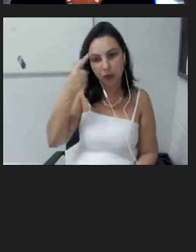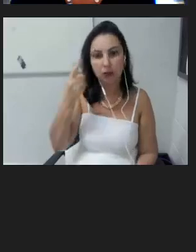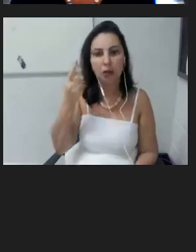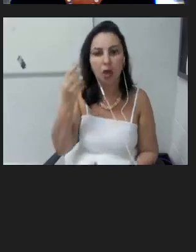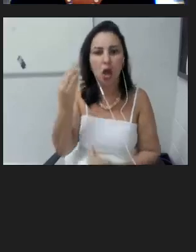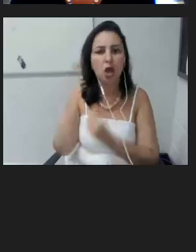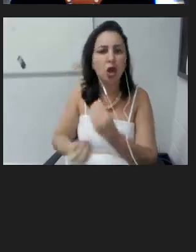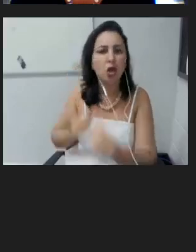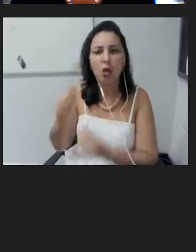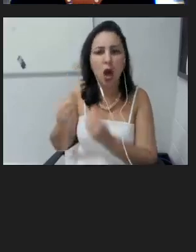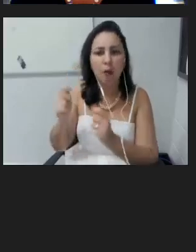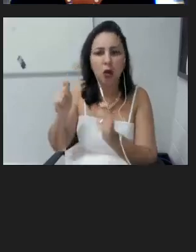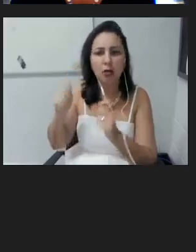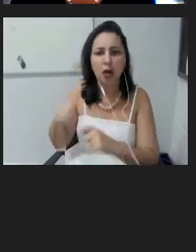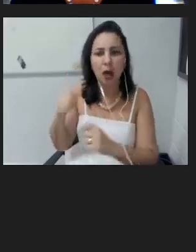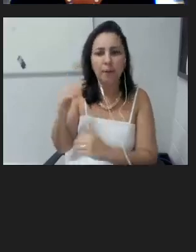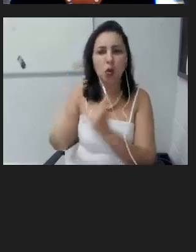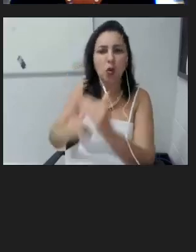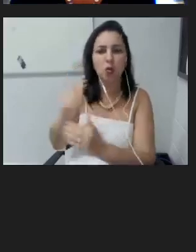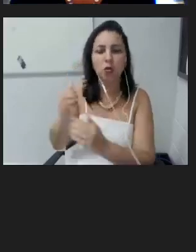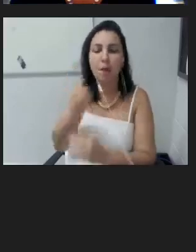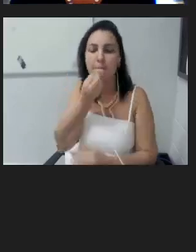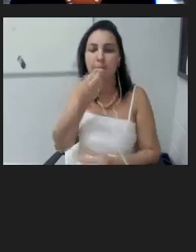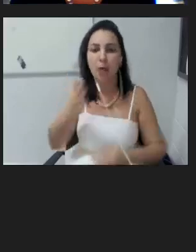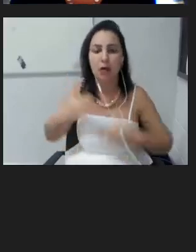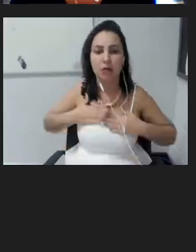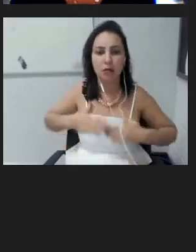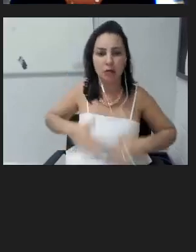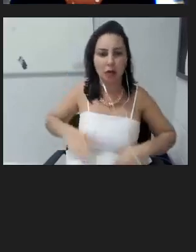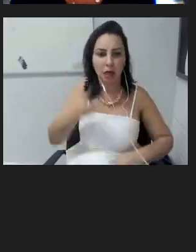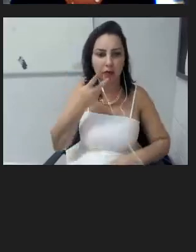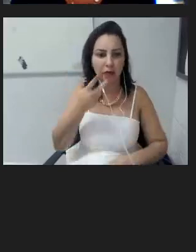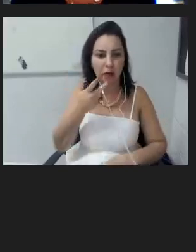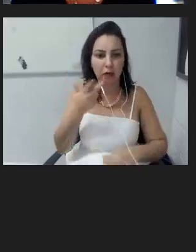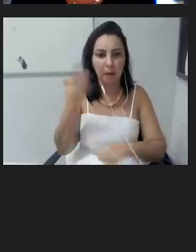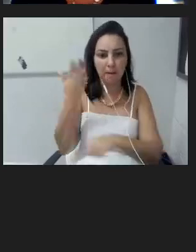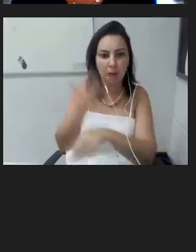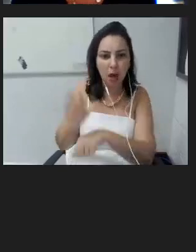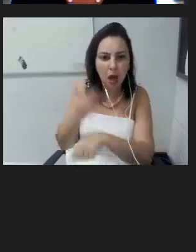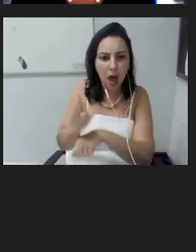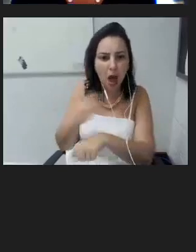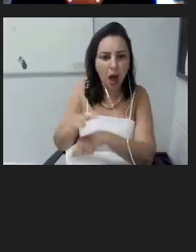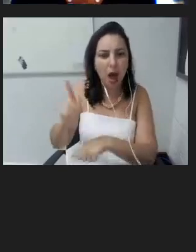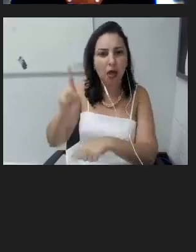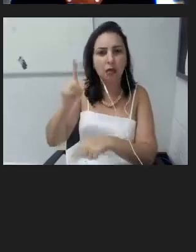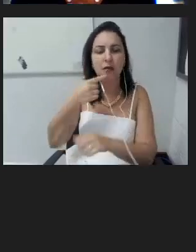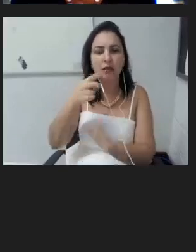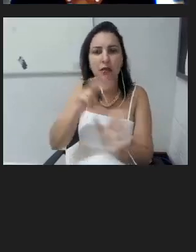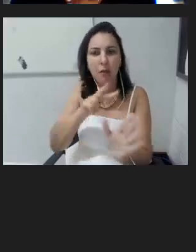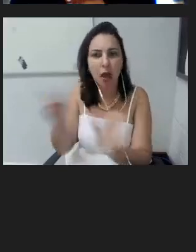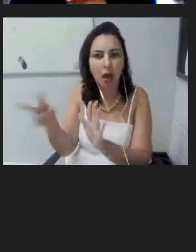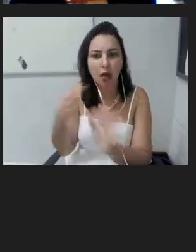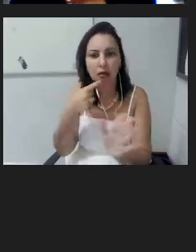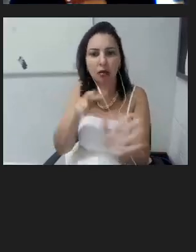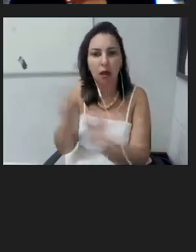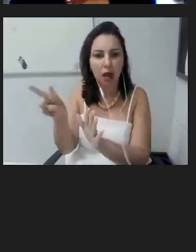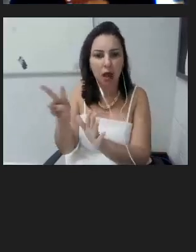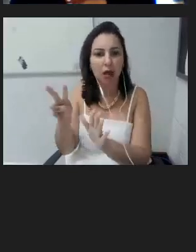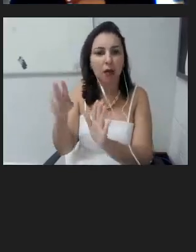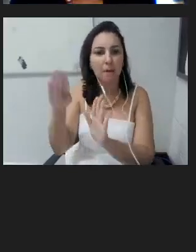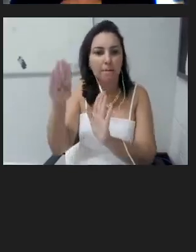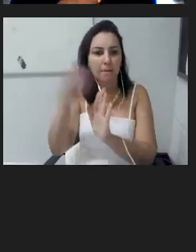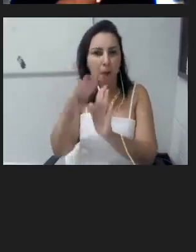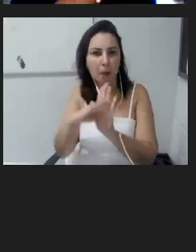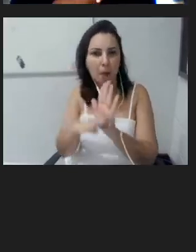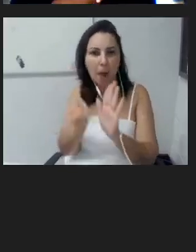que é possível construir uma condição de bem-estar? Ele disse, com práticas regulares, semanais, dentro de um programa de